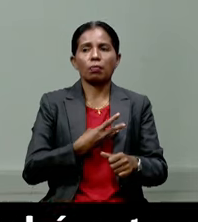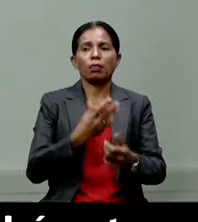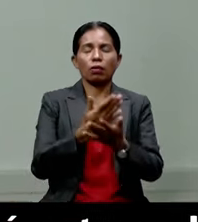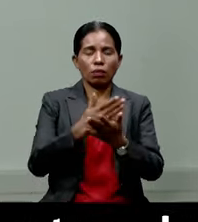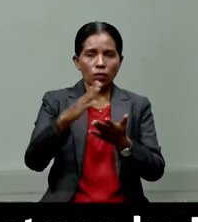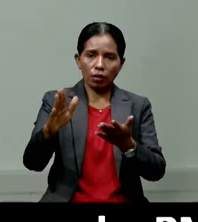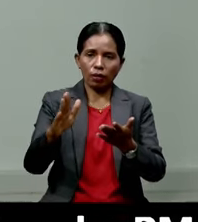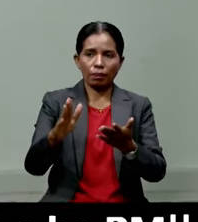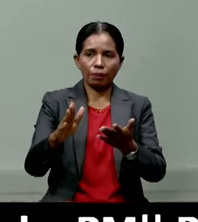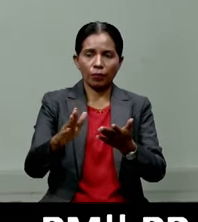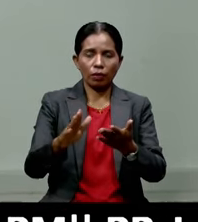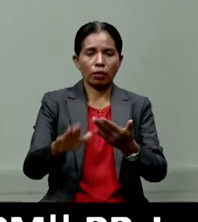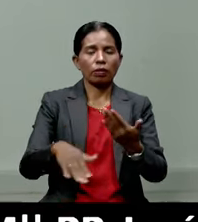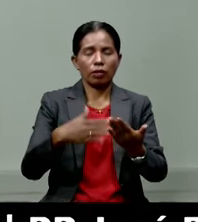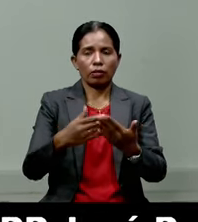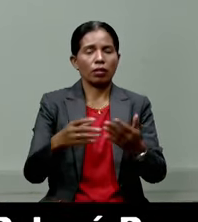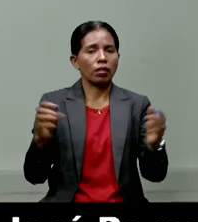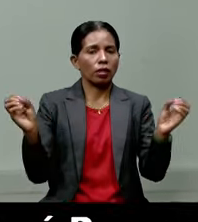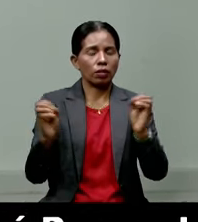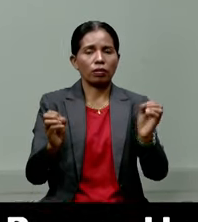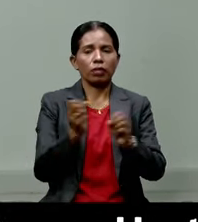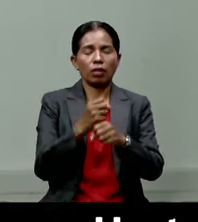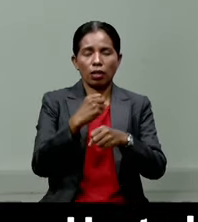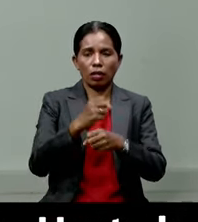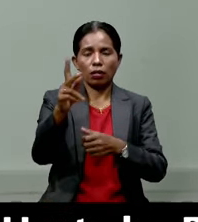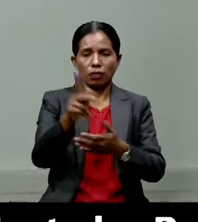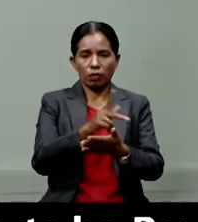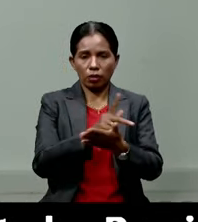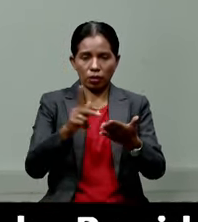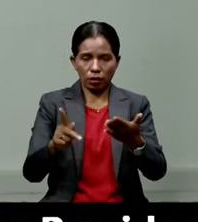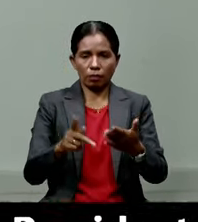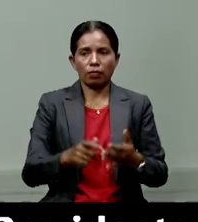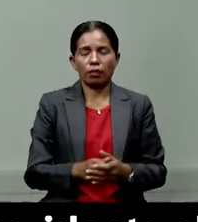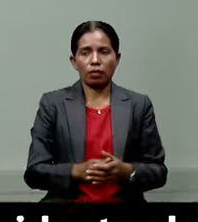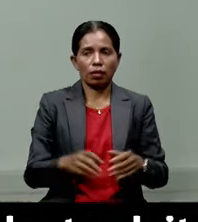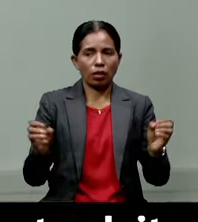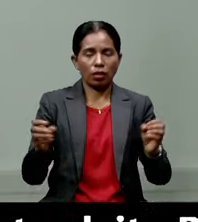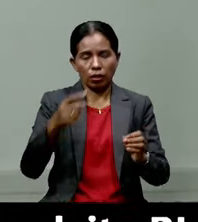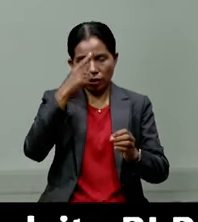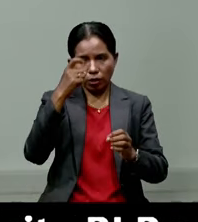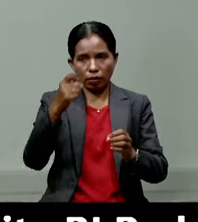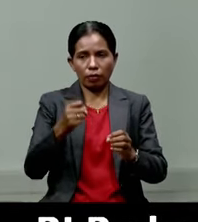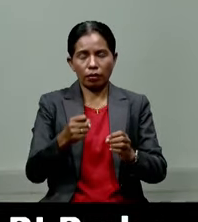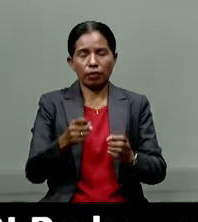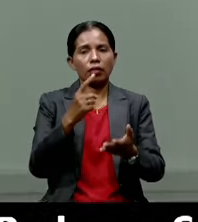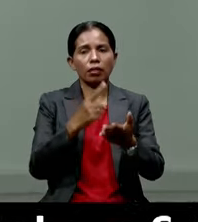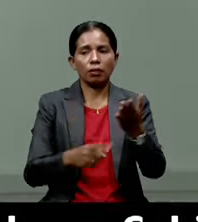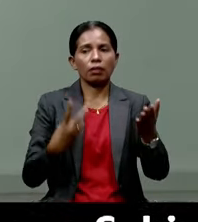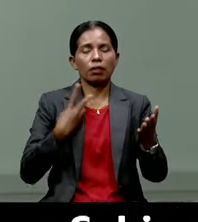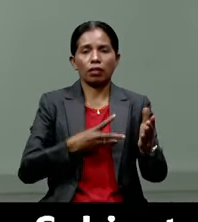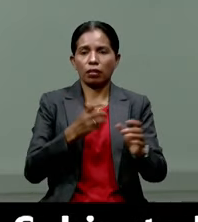tu patruma ne lolos ne ne krimi ne la permite tamba ne sair direito ma kita